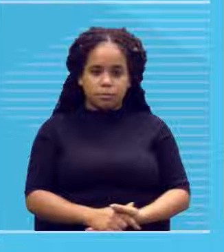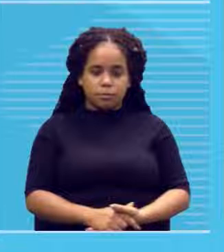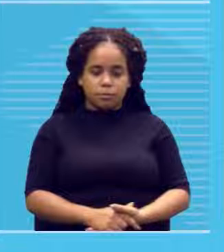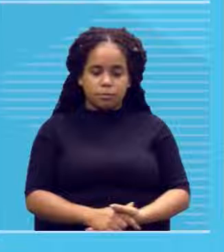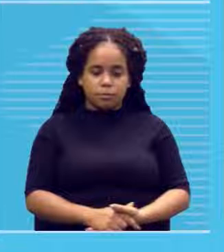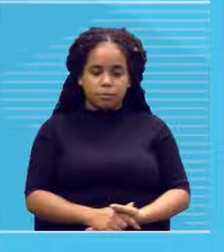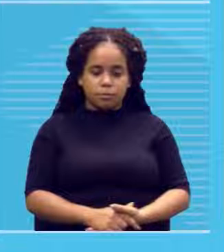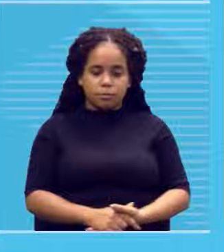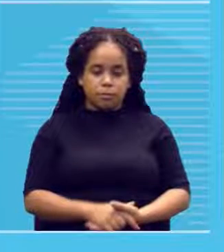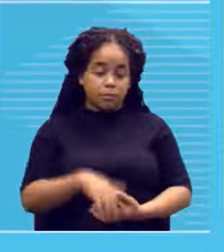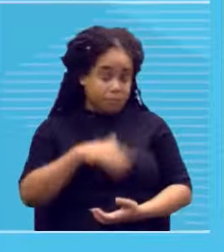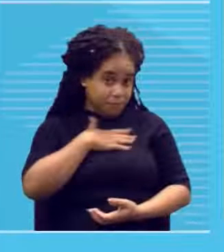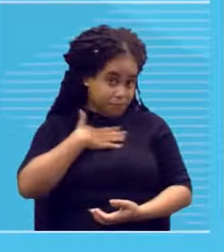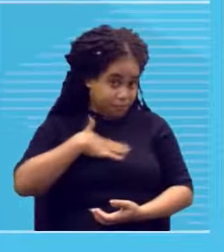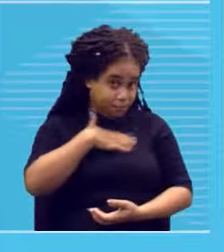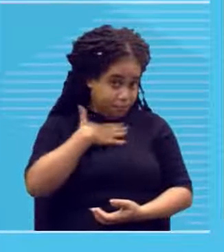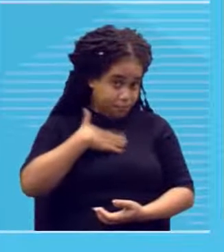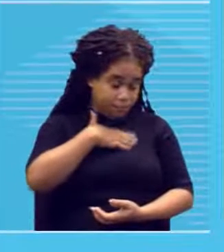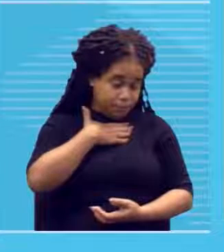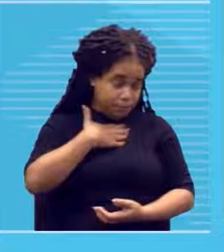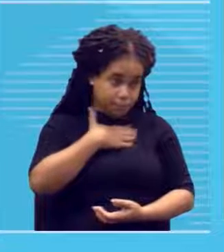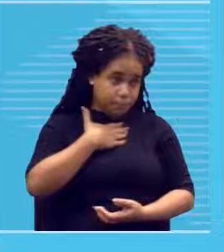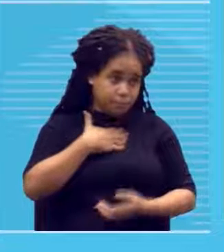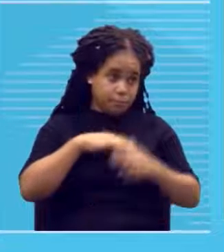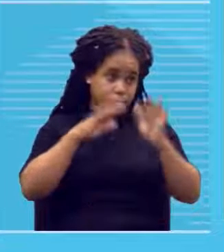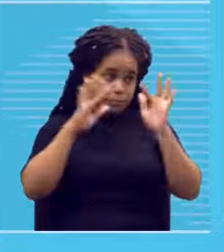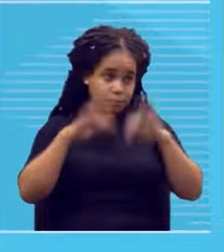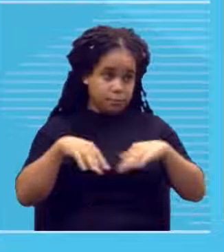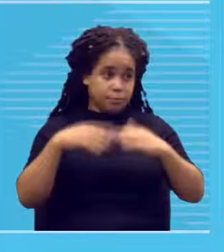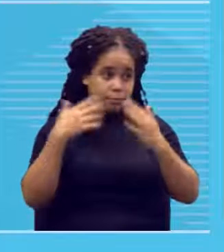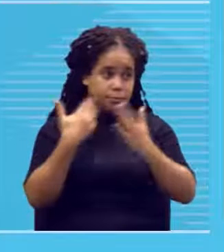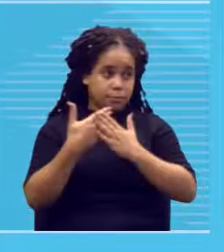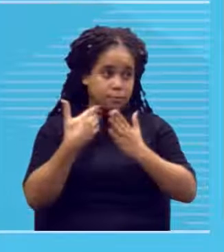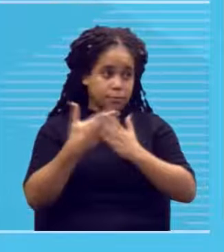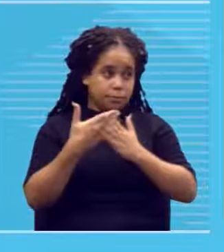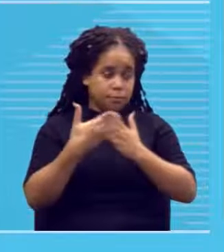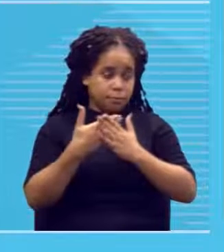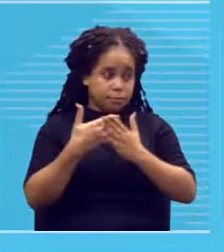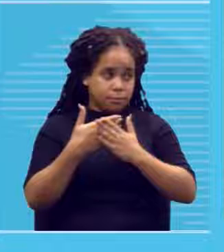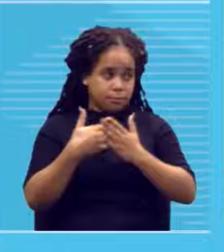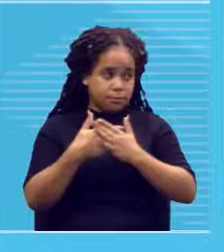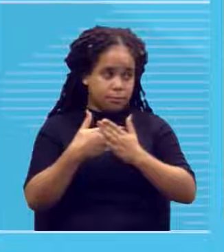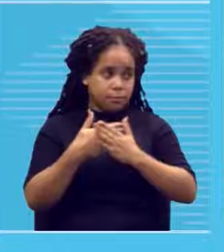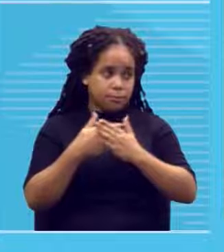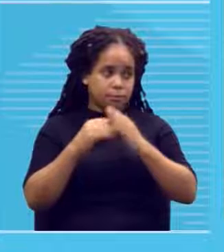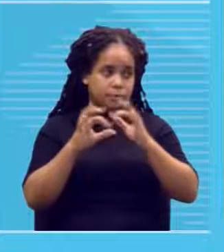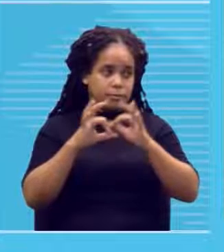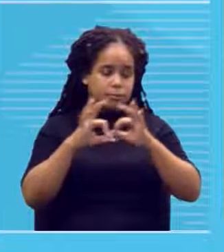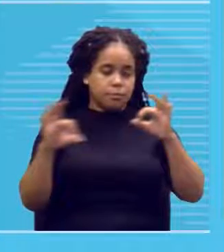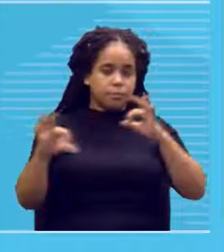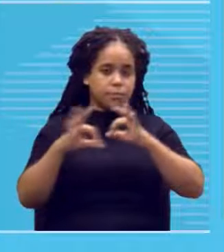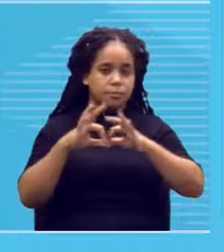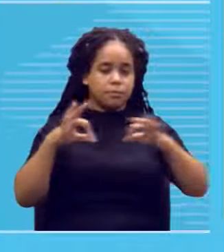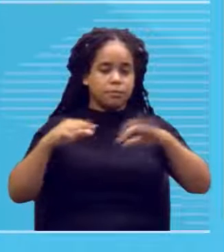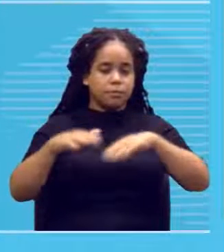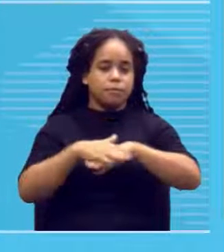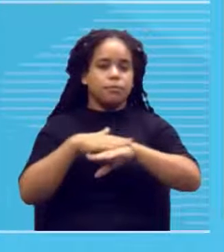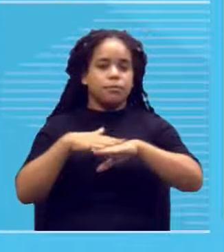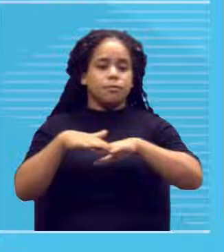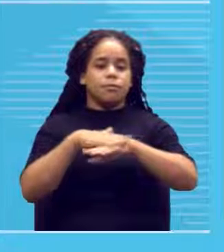gostaram aqui era o finalzinho da aula de medidas de superfície